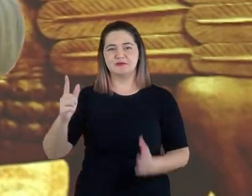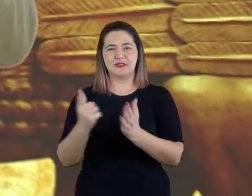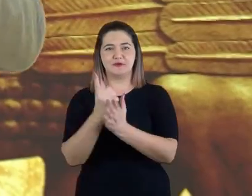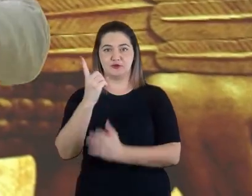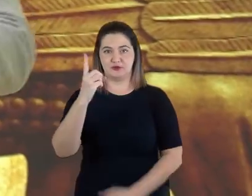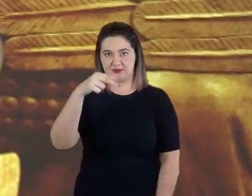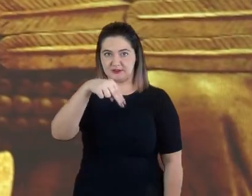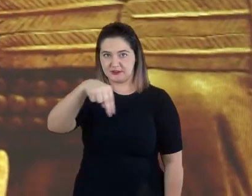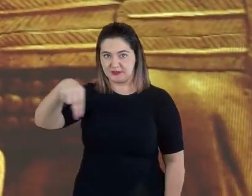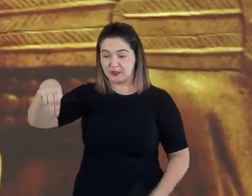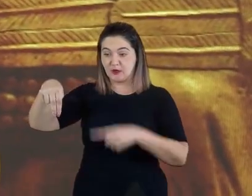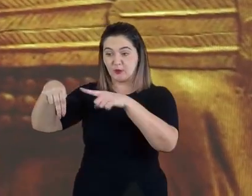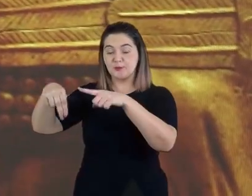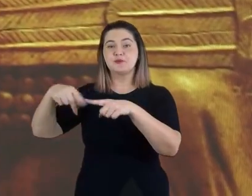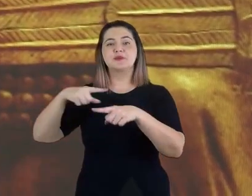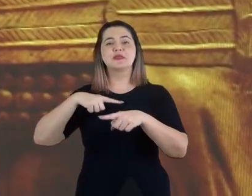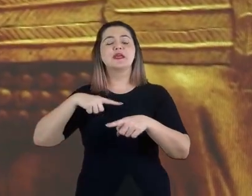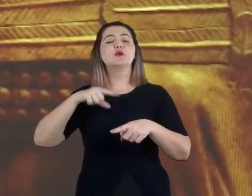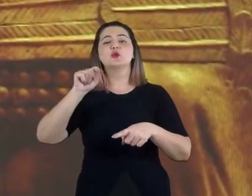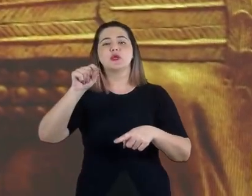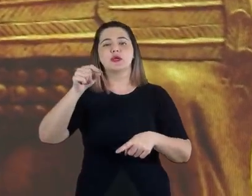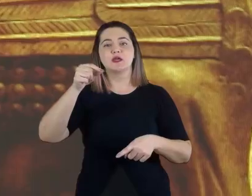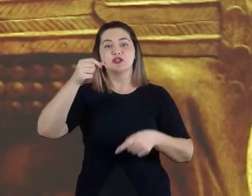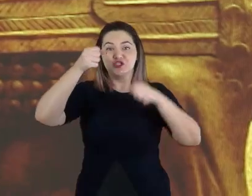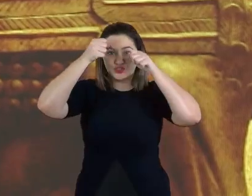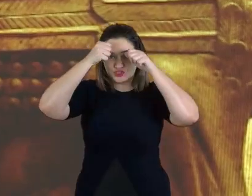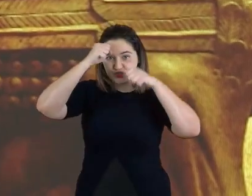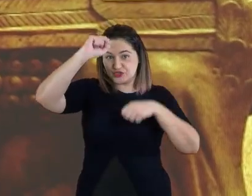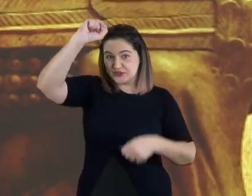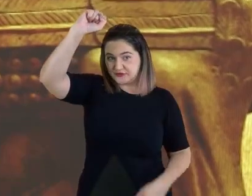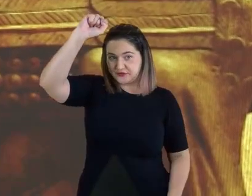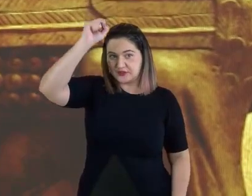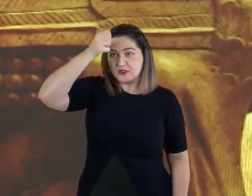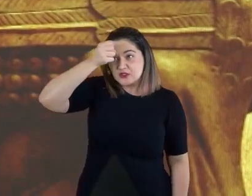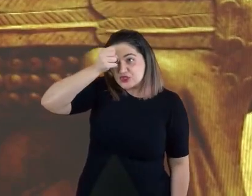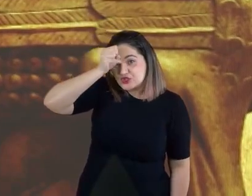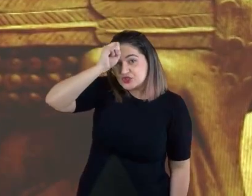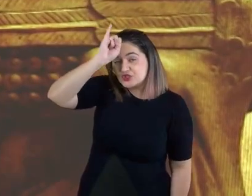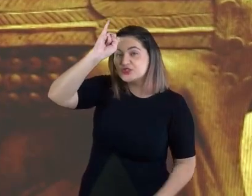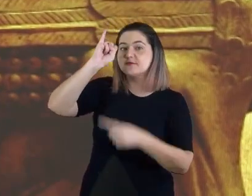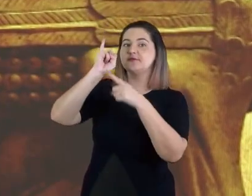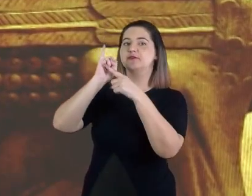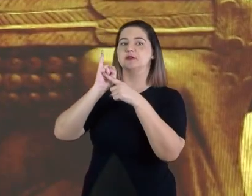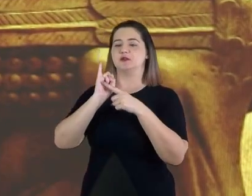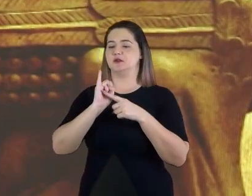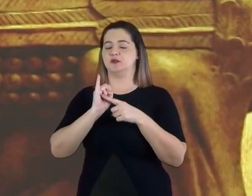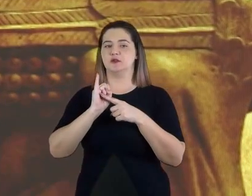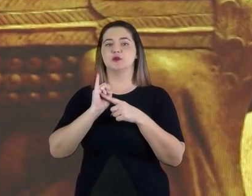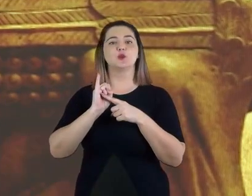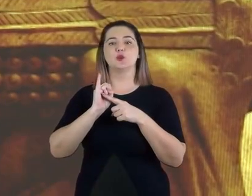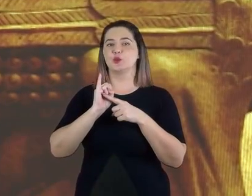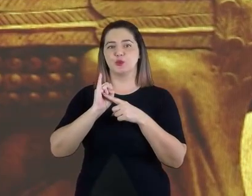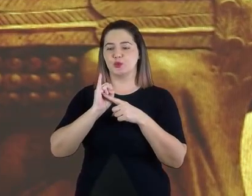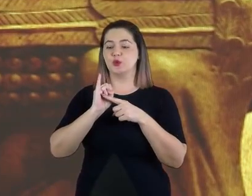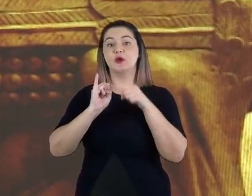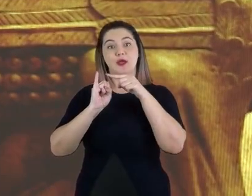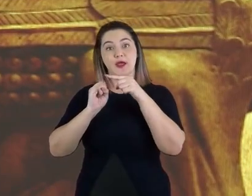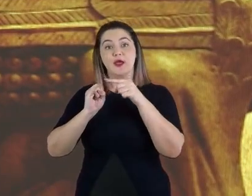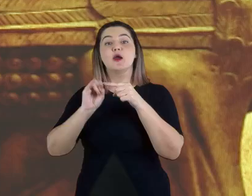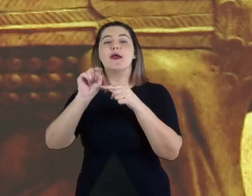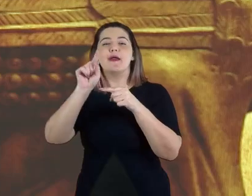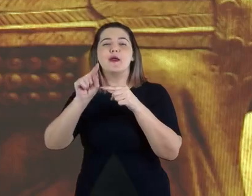de tanto falar do pequeno chifre, mas é um elemento importante. Nós percebemos que ele foi oriundo